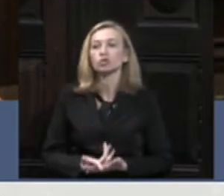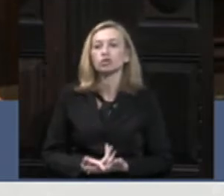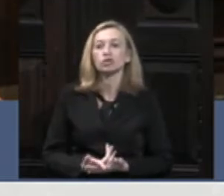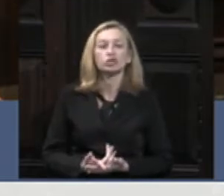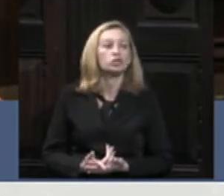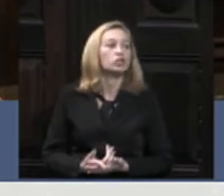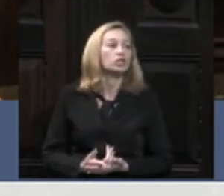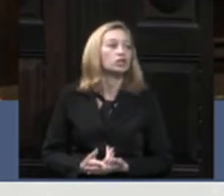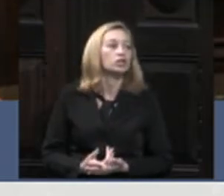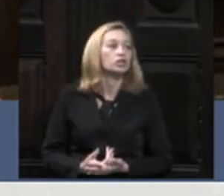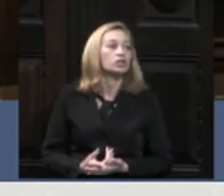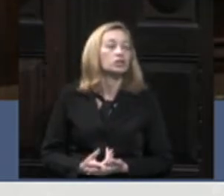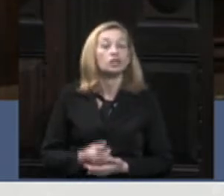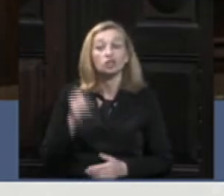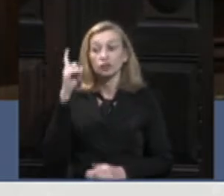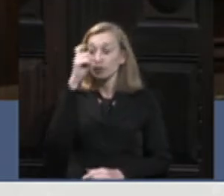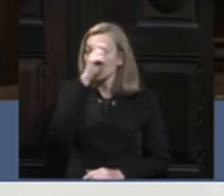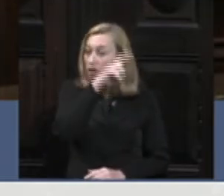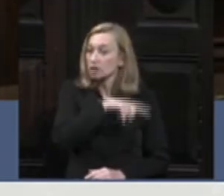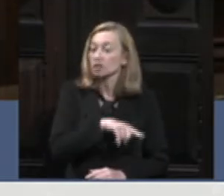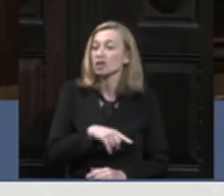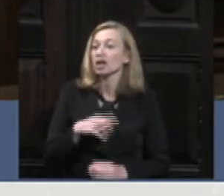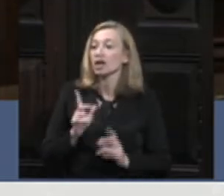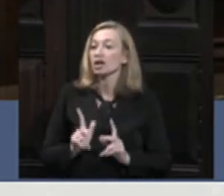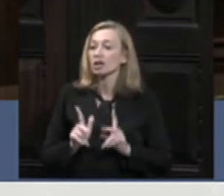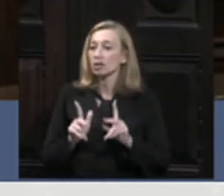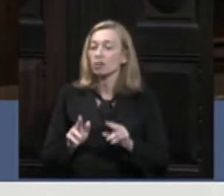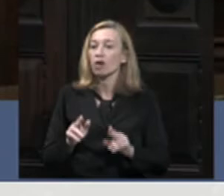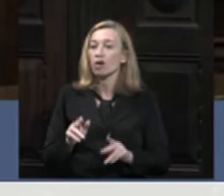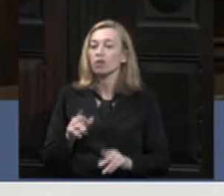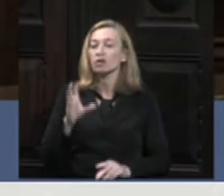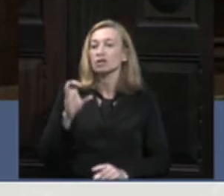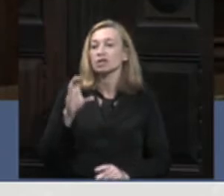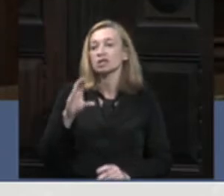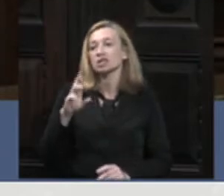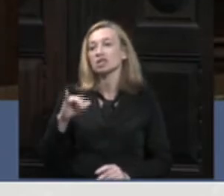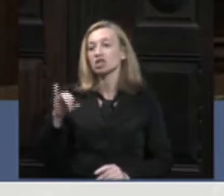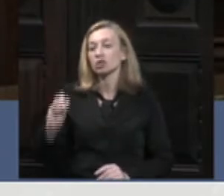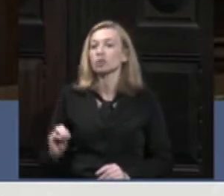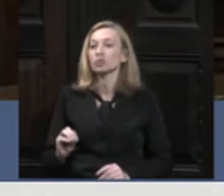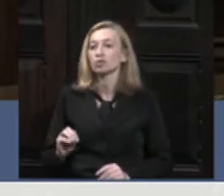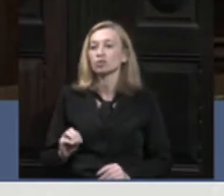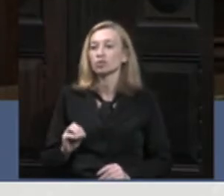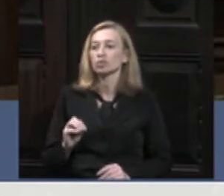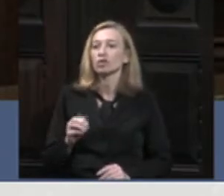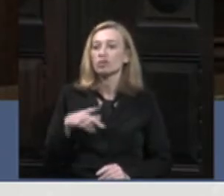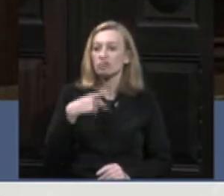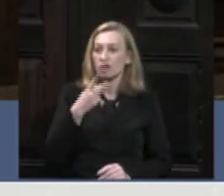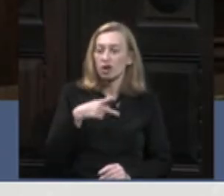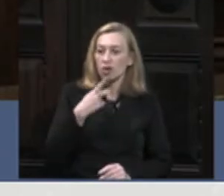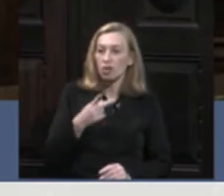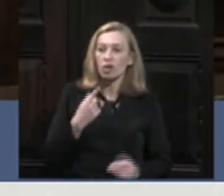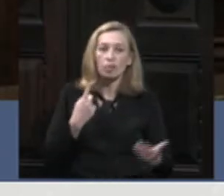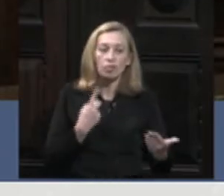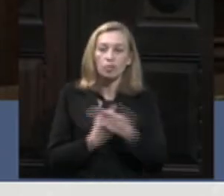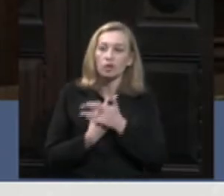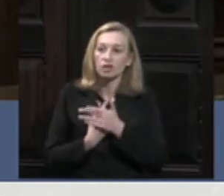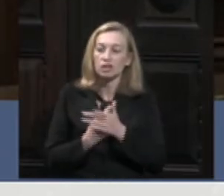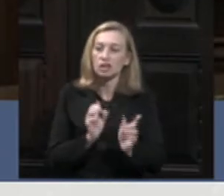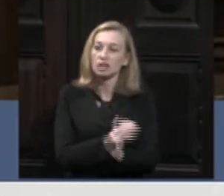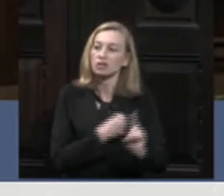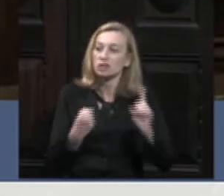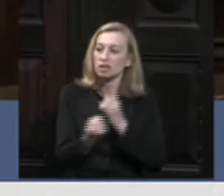estadistas como Ciro Gomes, que se propõe a defender o patrimônio nacional, a defender a